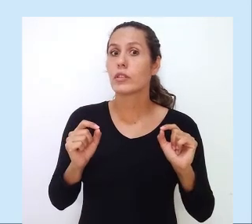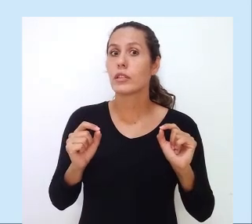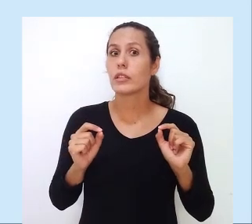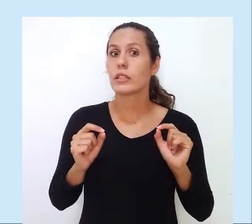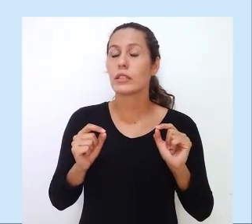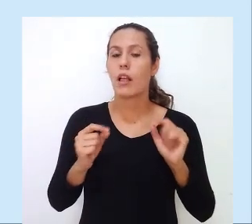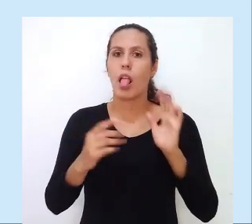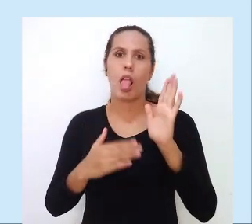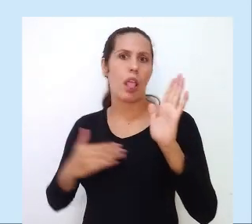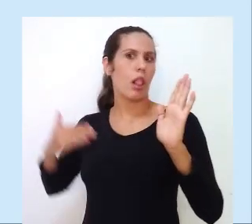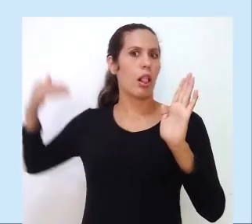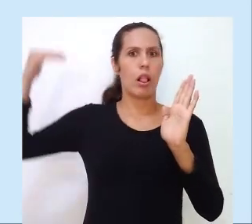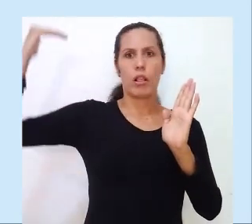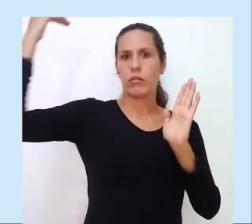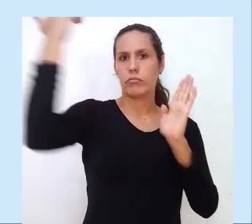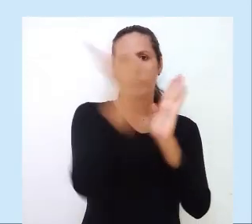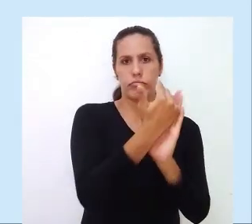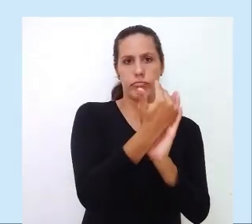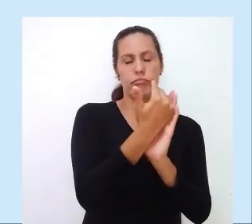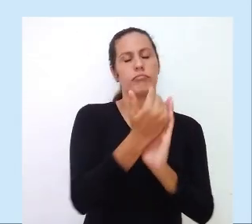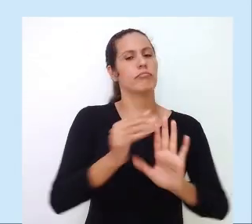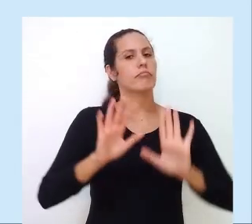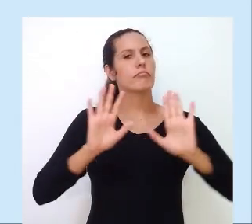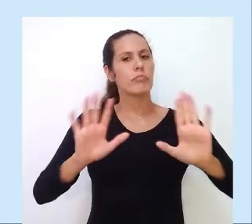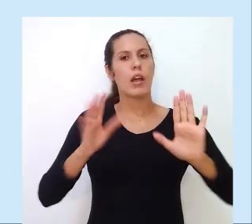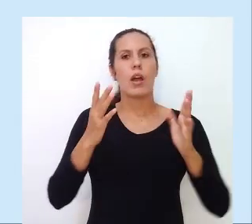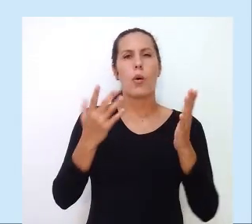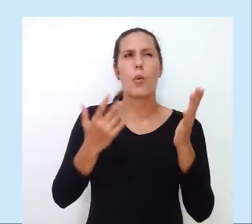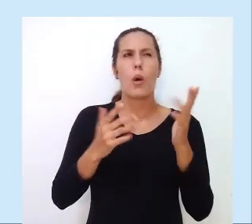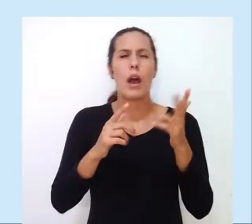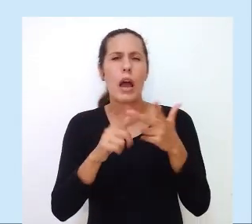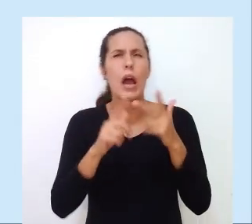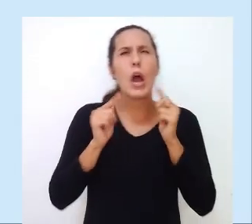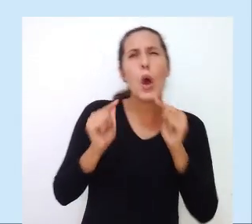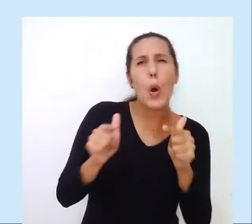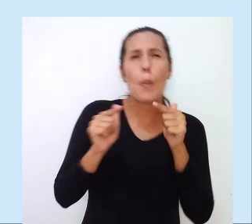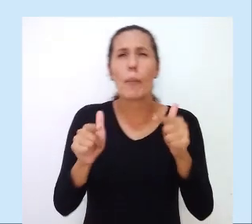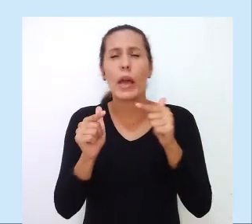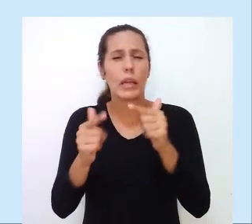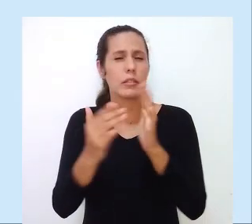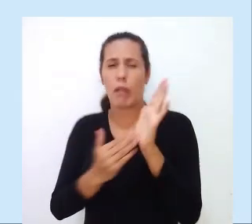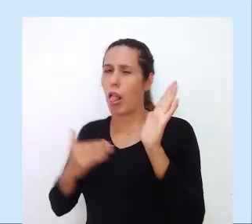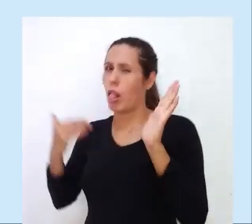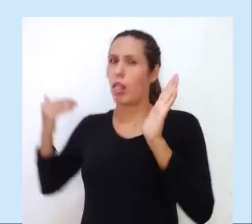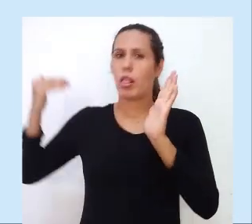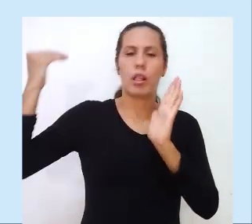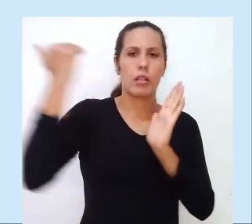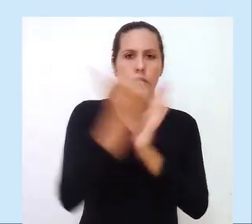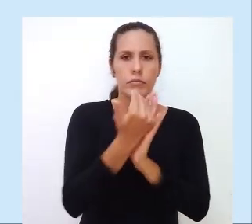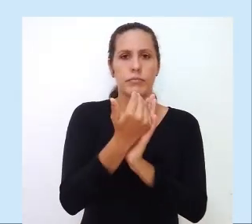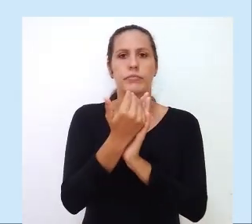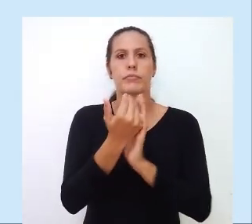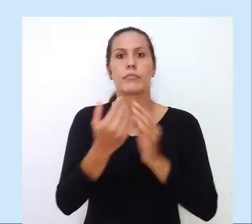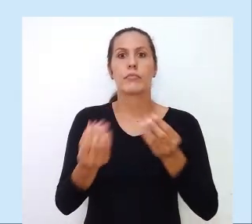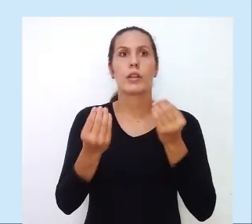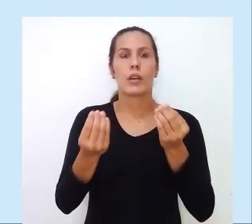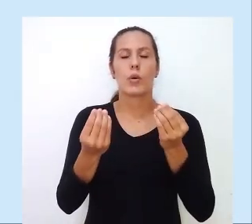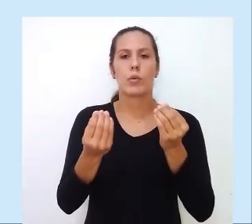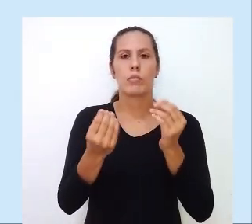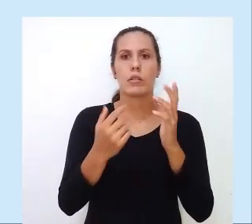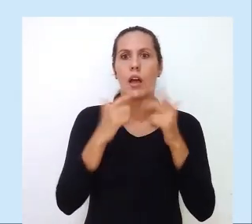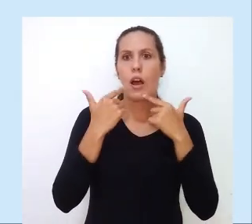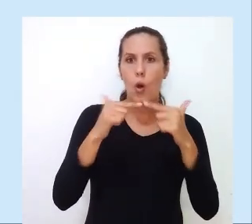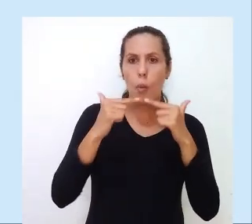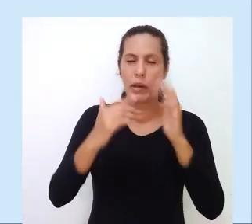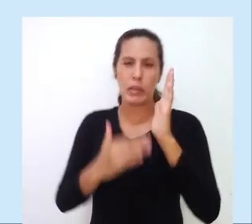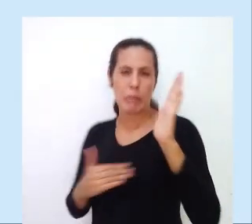maneiras exageradas. Então, é uma comédia muito mais exagerada. É como se a gente colocasse uma